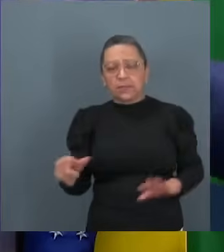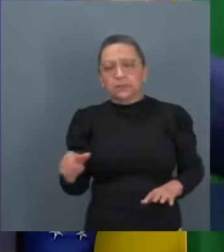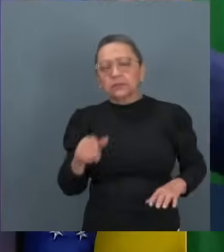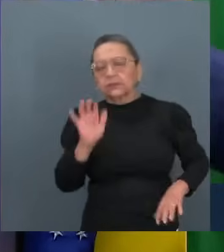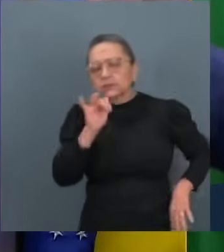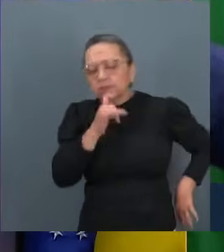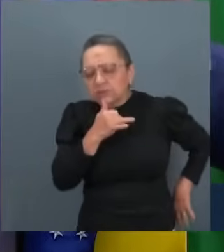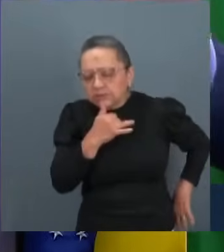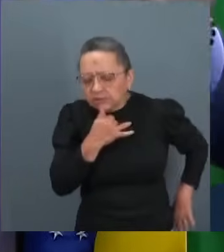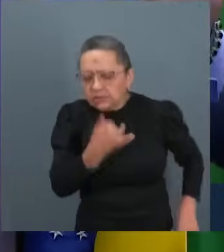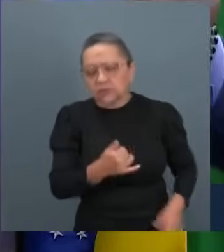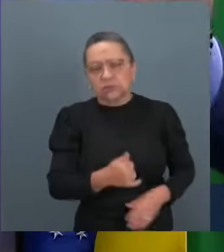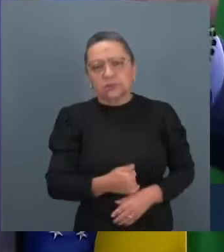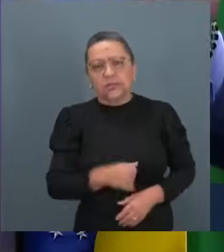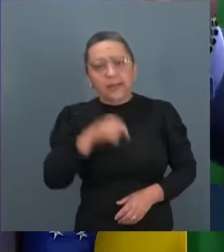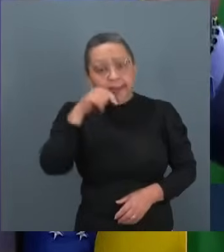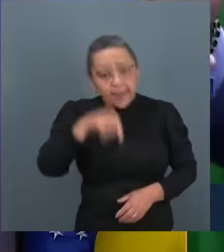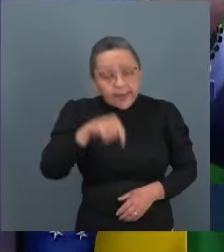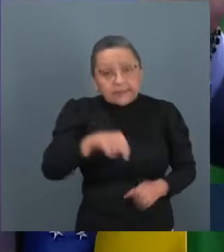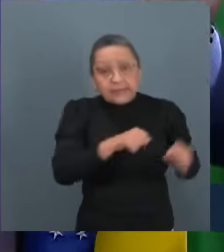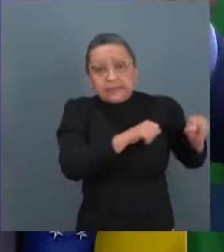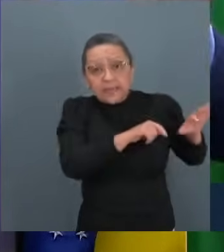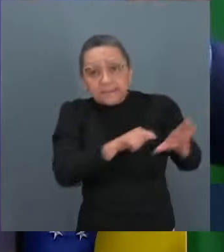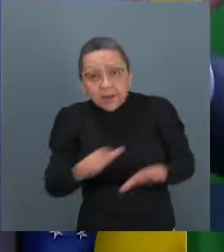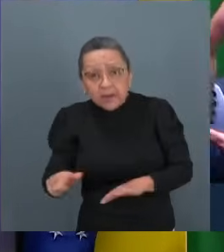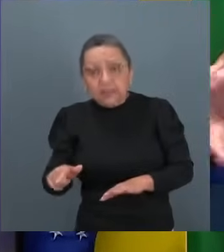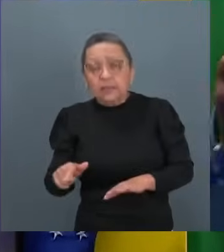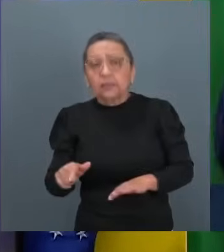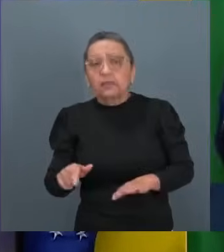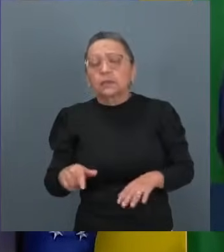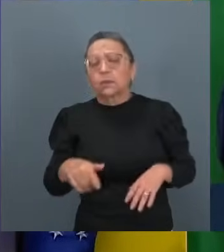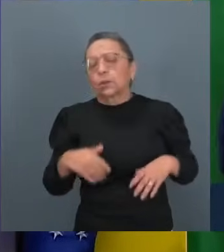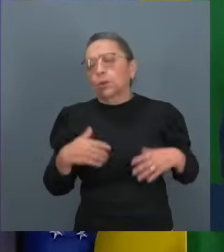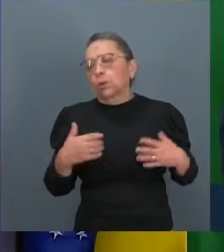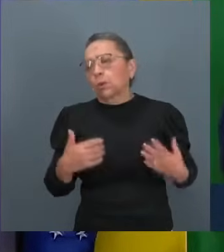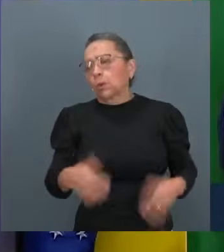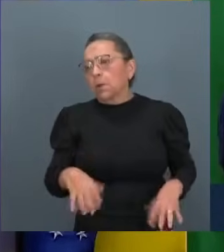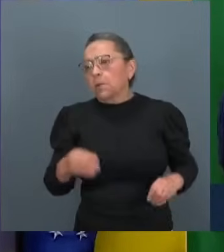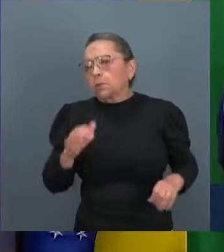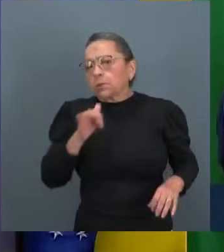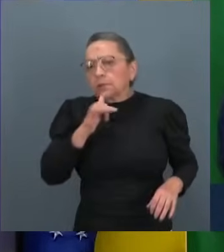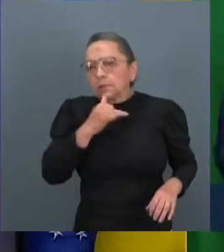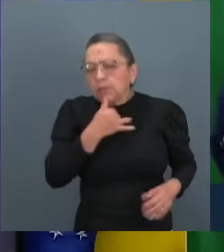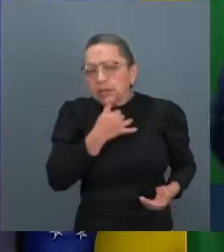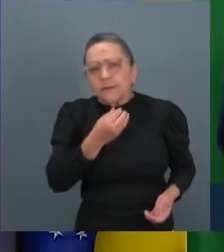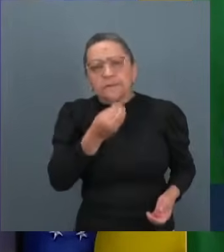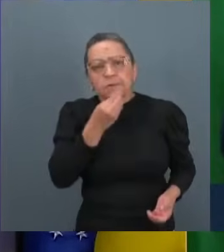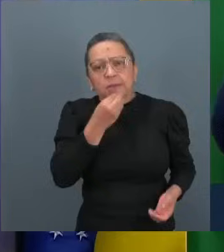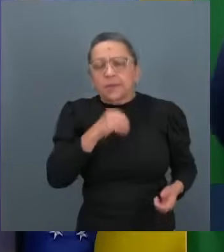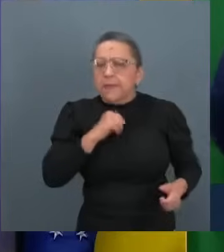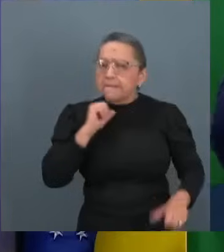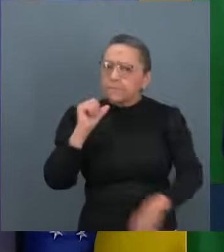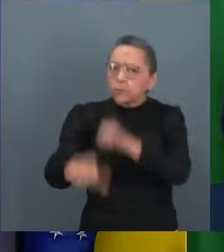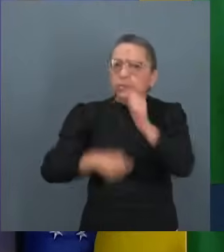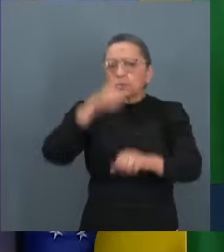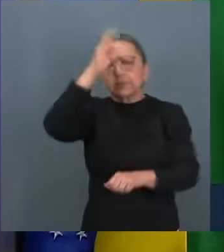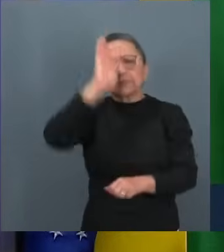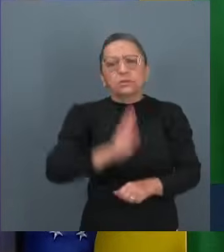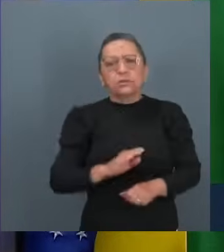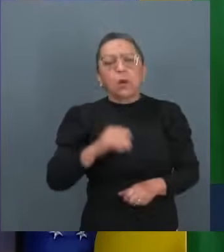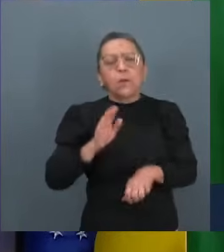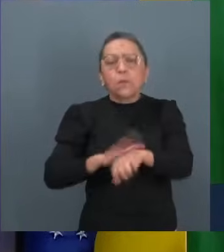triste. Essa semana é uma semana para ter um levante do Brasil. É uma semana para as pessoas de bem